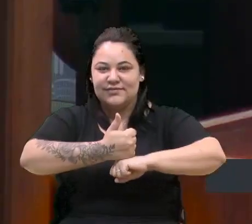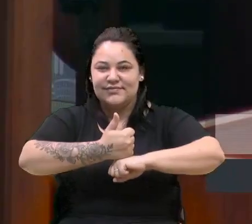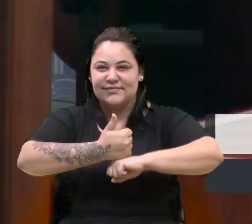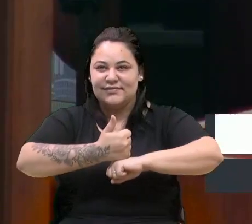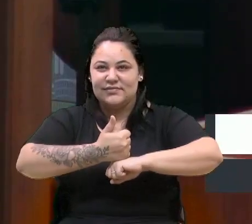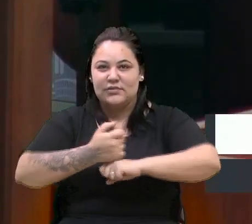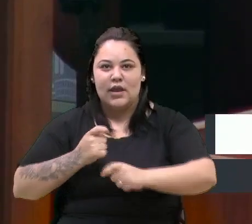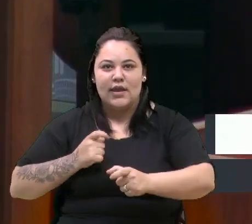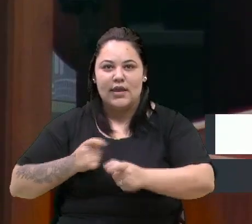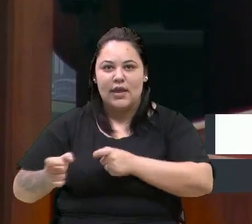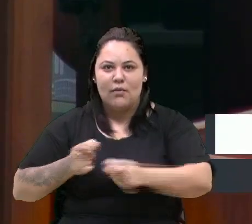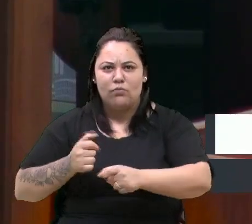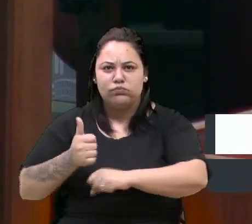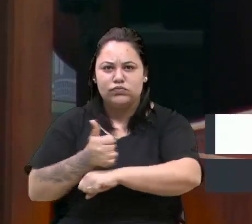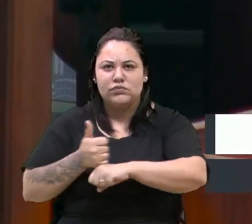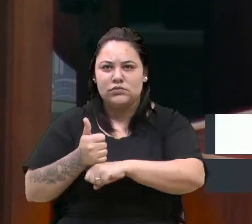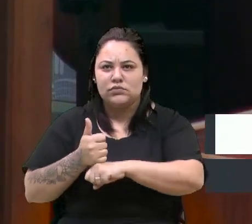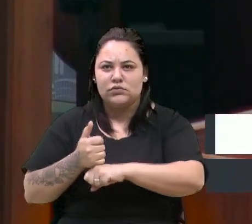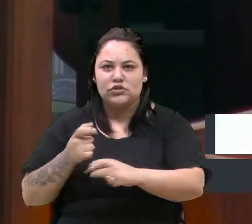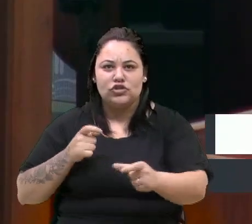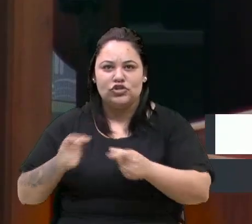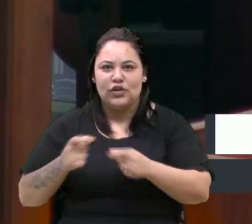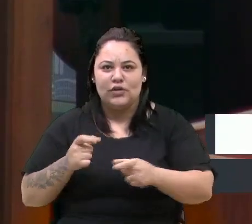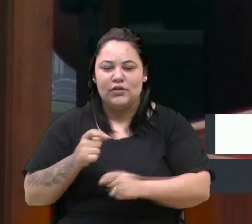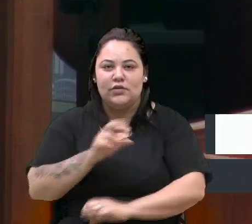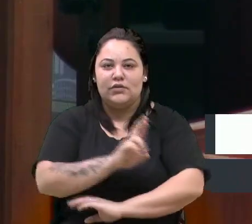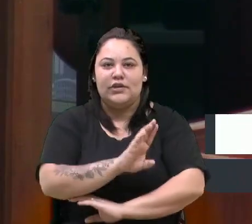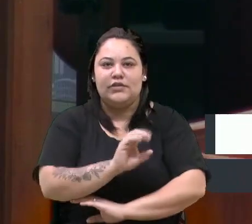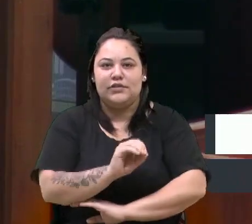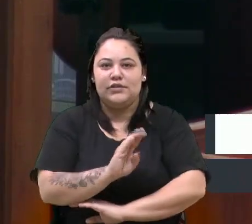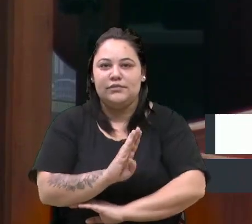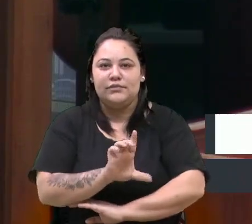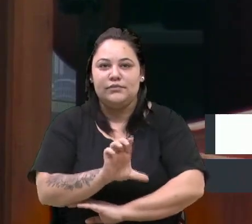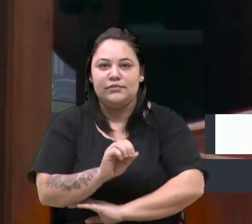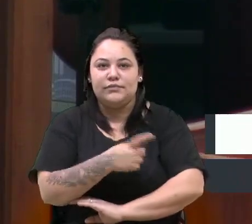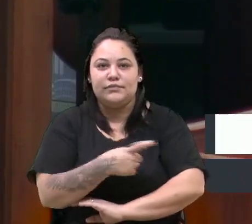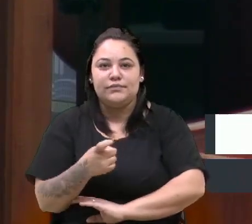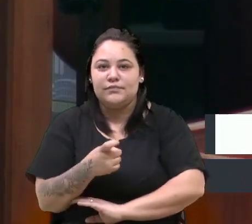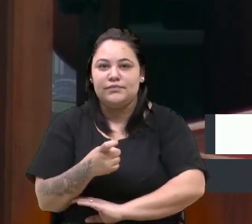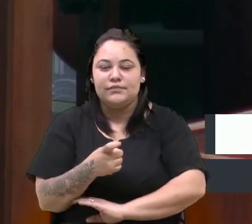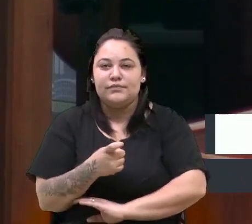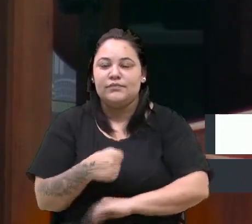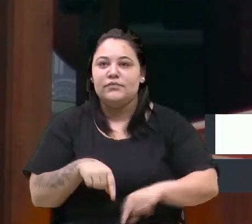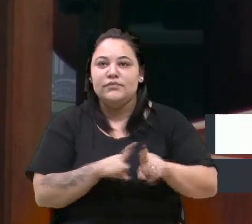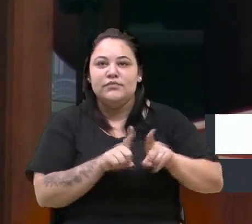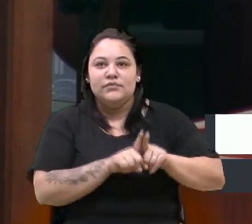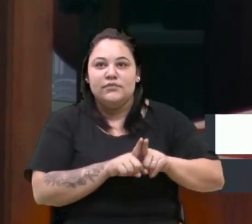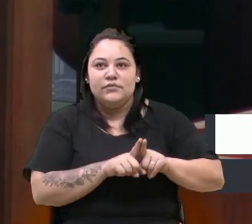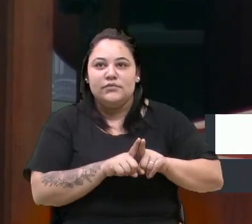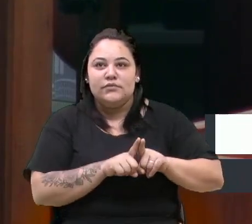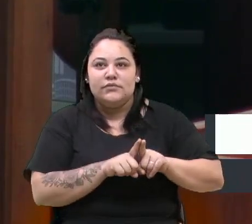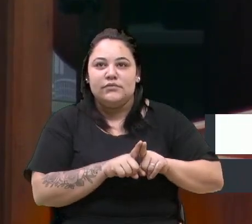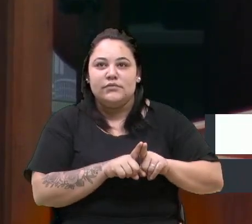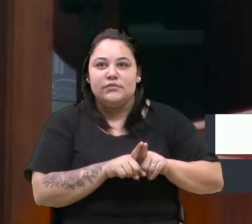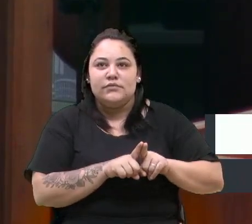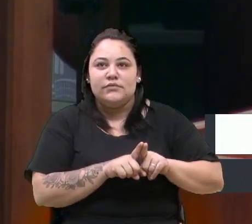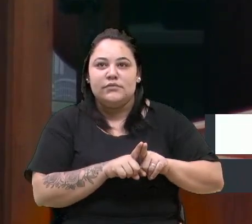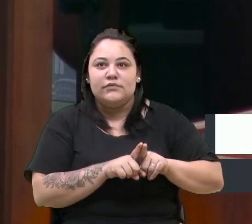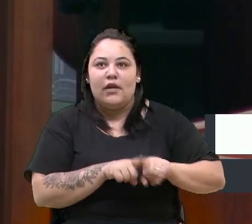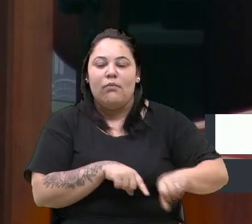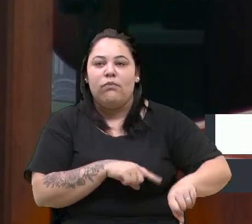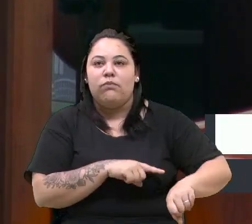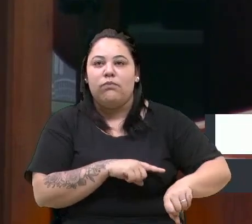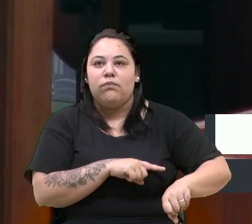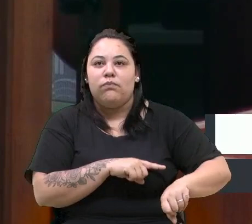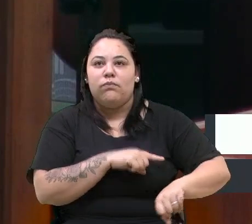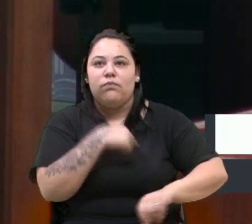geração gamer, que joga Roblox, que joga Minecraft, e que passa horas nesses jogos virtuais. Vejam,